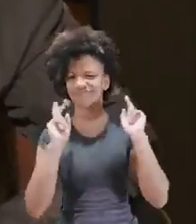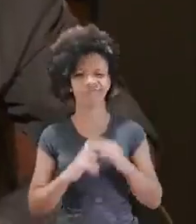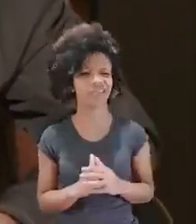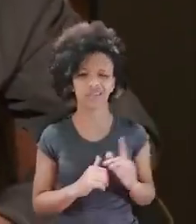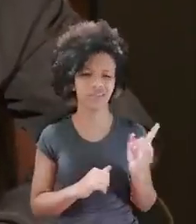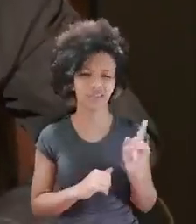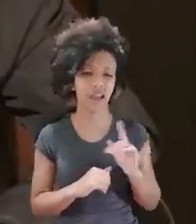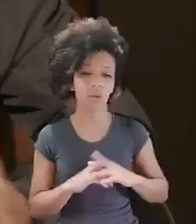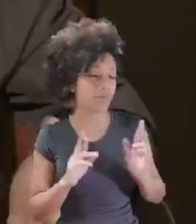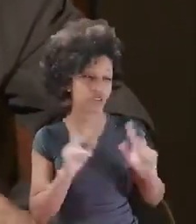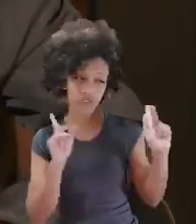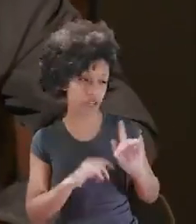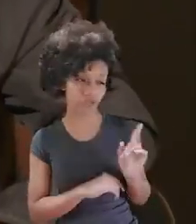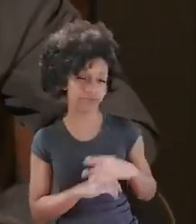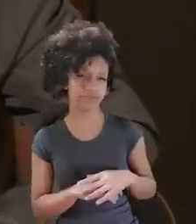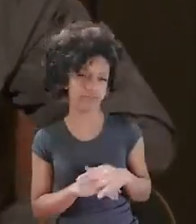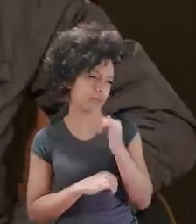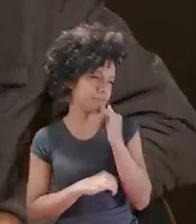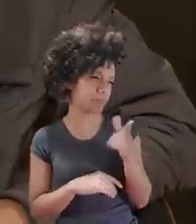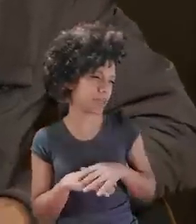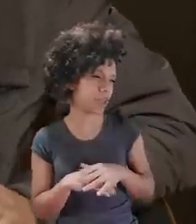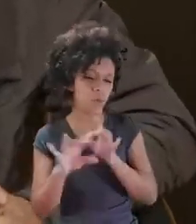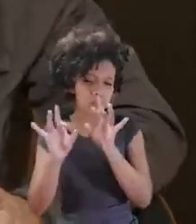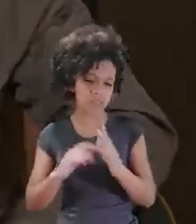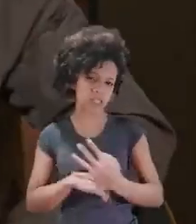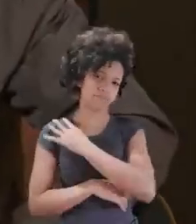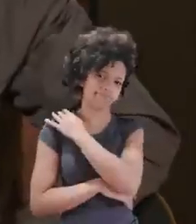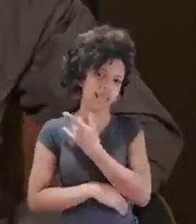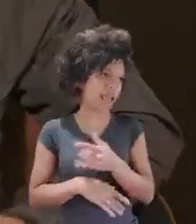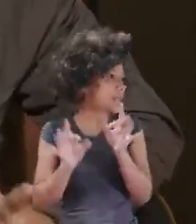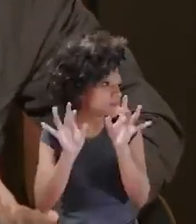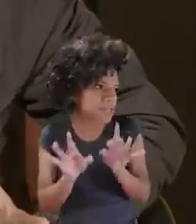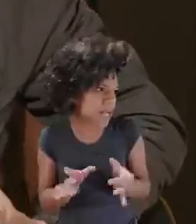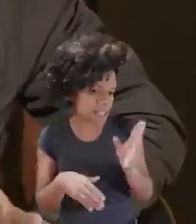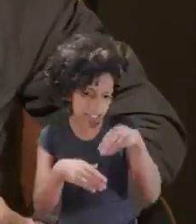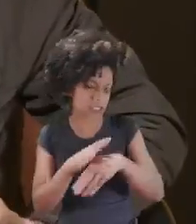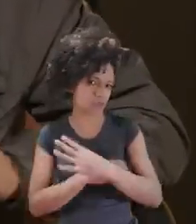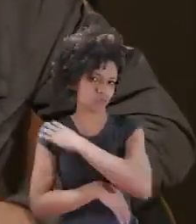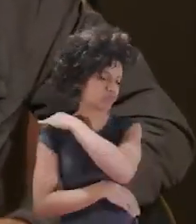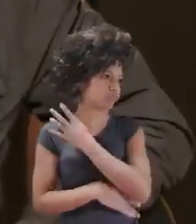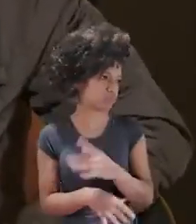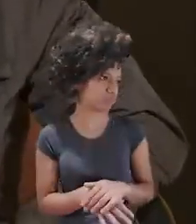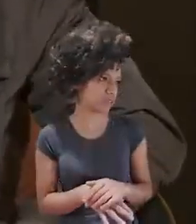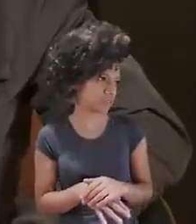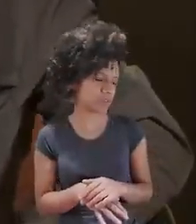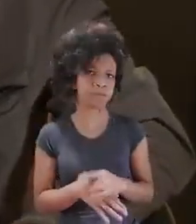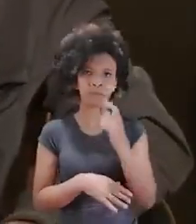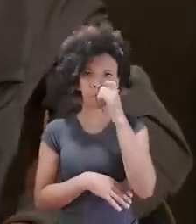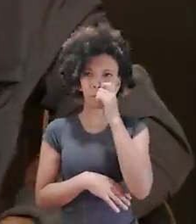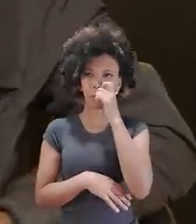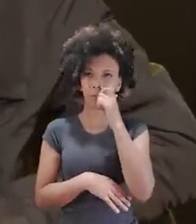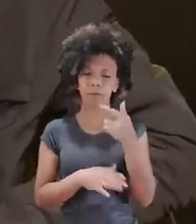isso aí é inferida ser militar ou não fosse especiais do exército irmãos cada são especialistas é só especialista